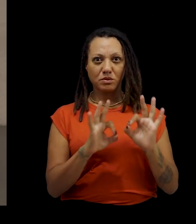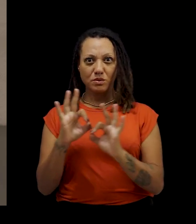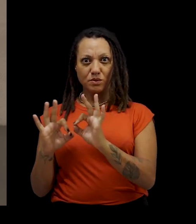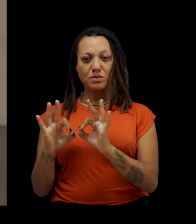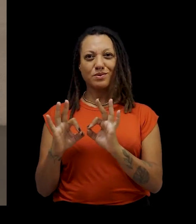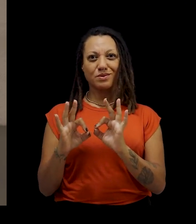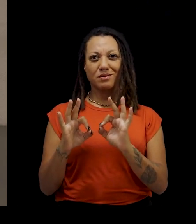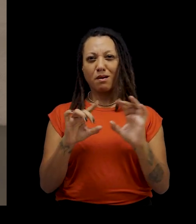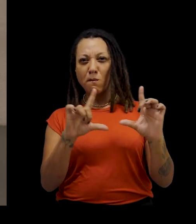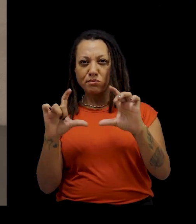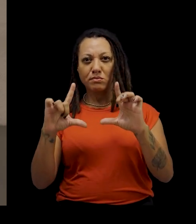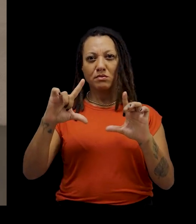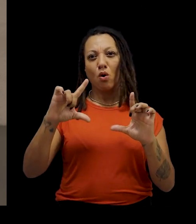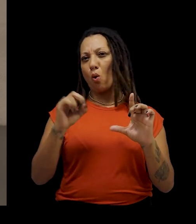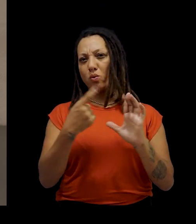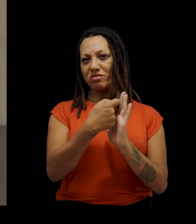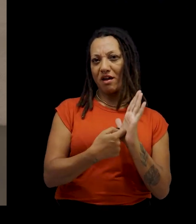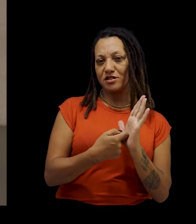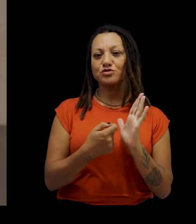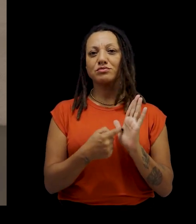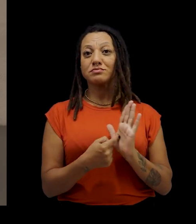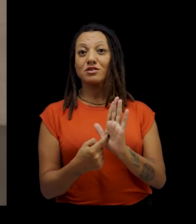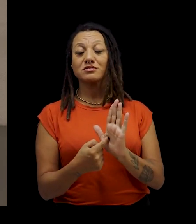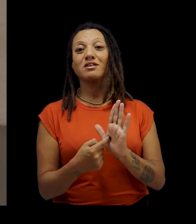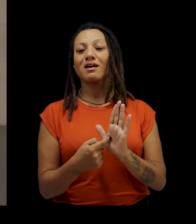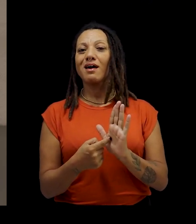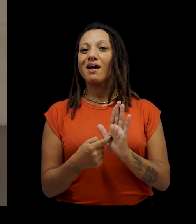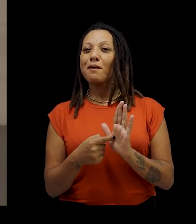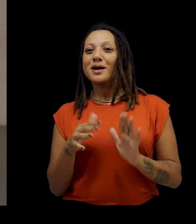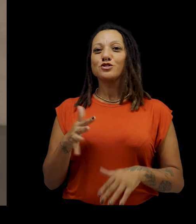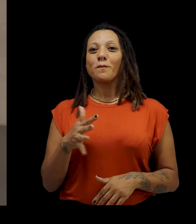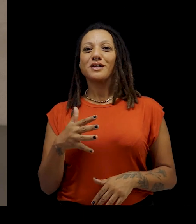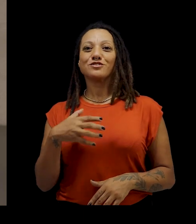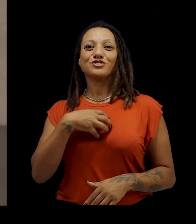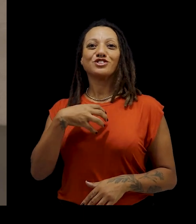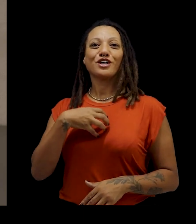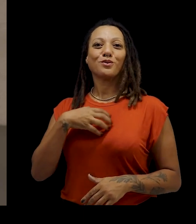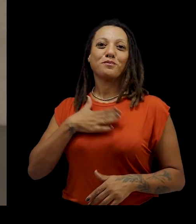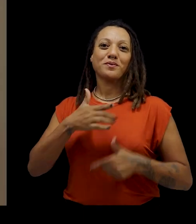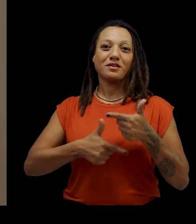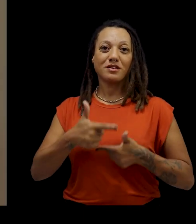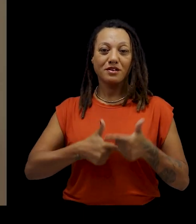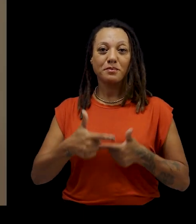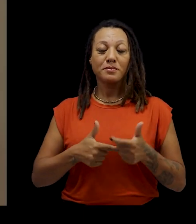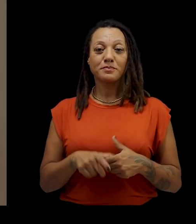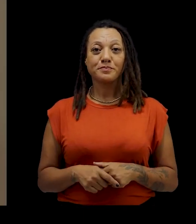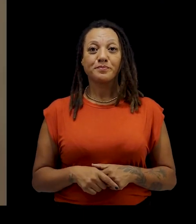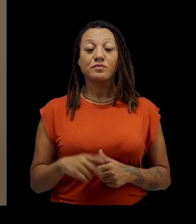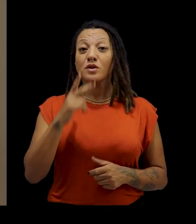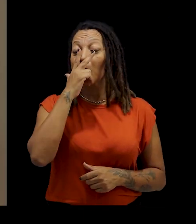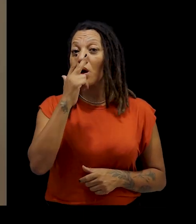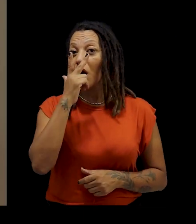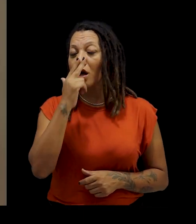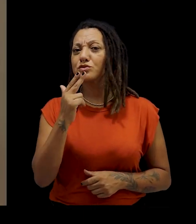e reestrutura eles dentro de um quadro, num texto, é um pouco o que eu tento fazer com